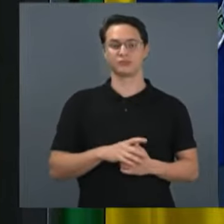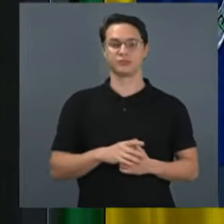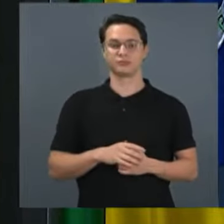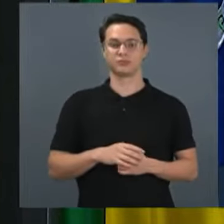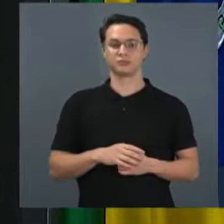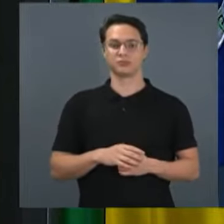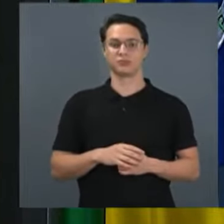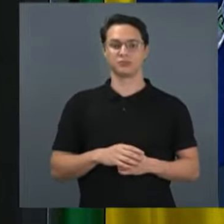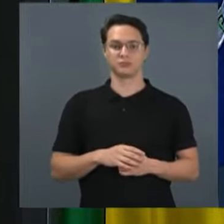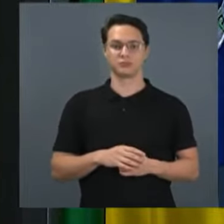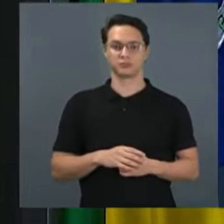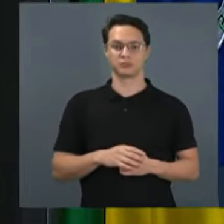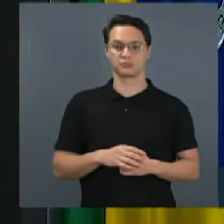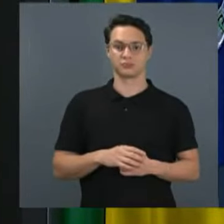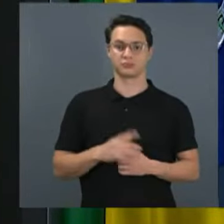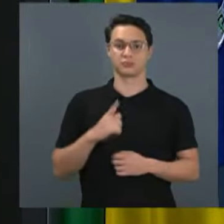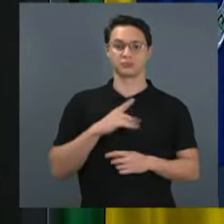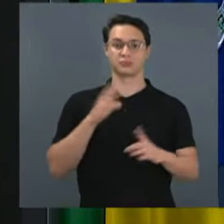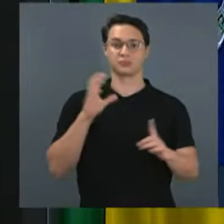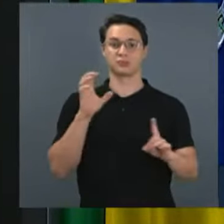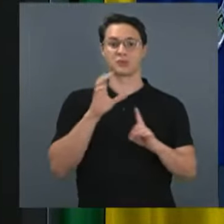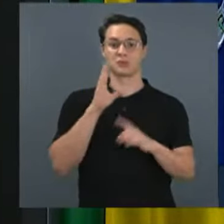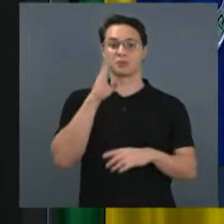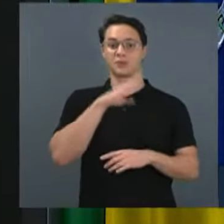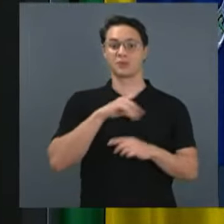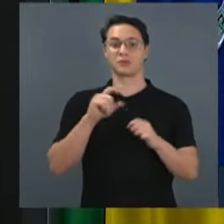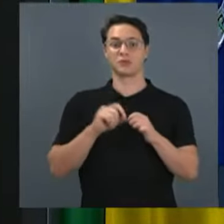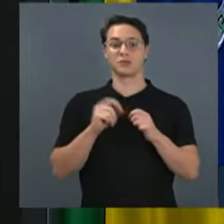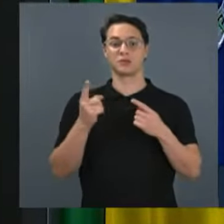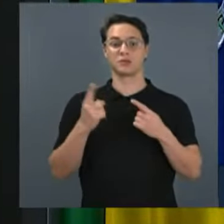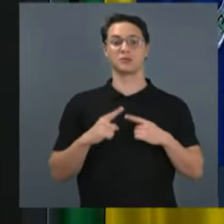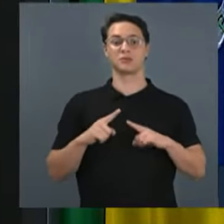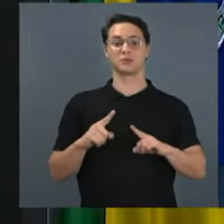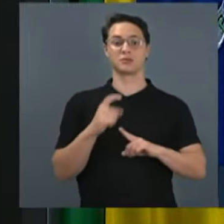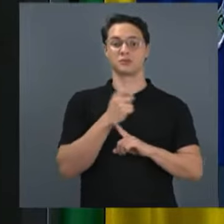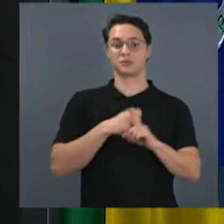para reparar o mal que fez a sociedade brasileira, esse Senado.